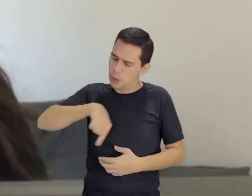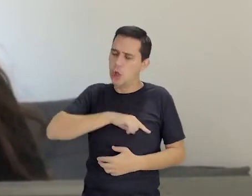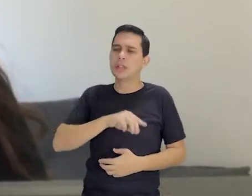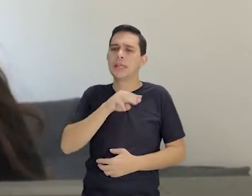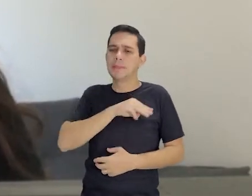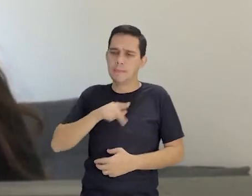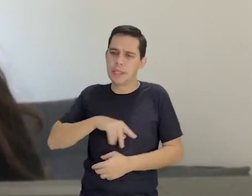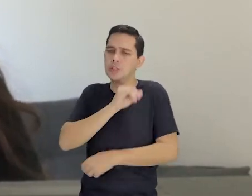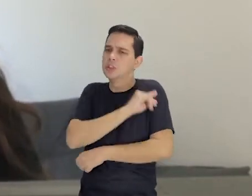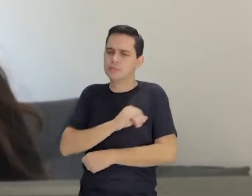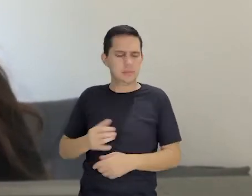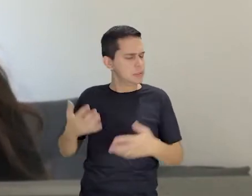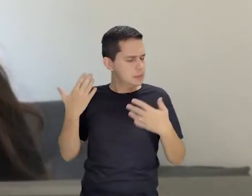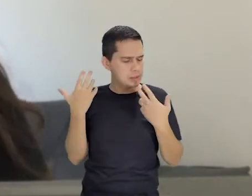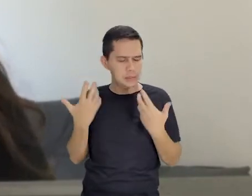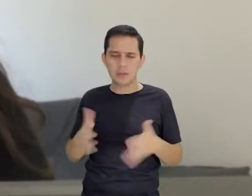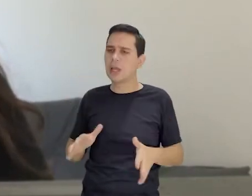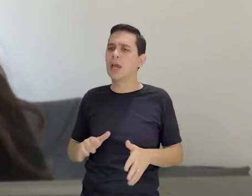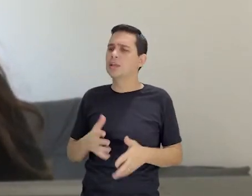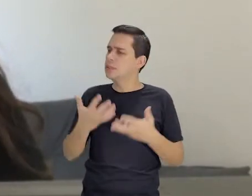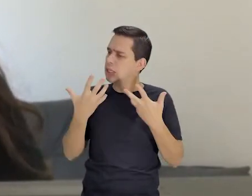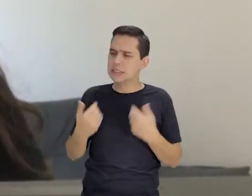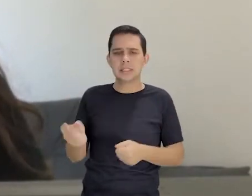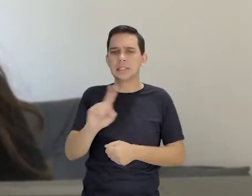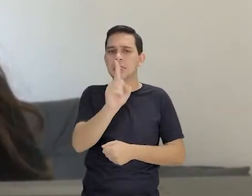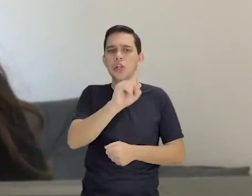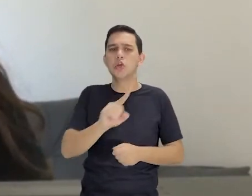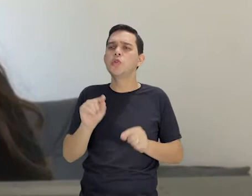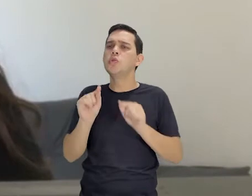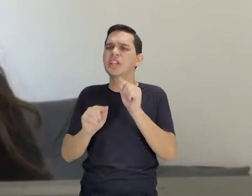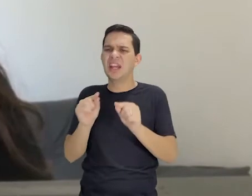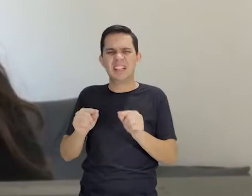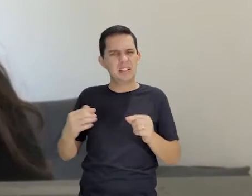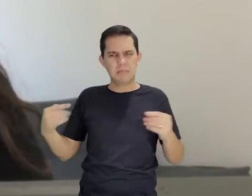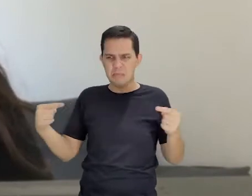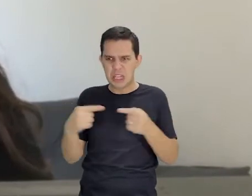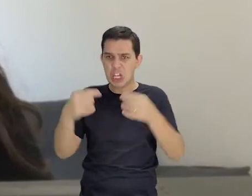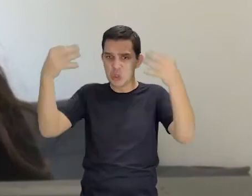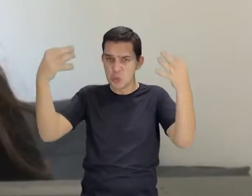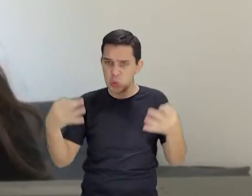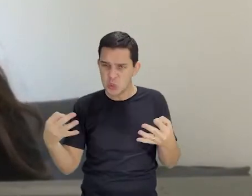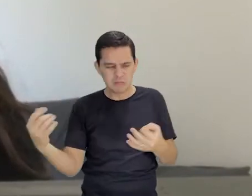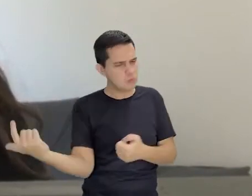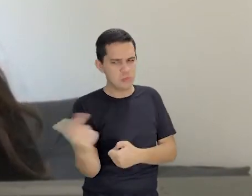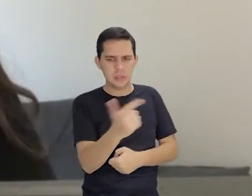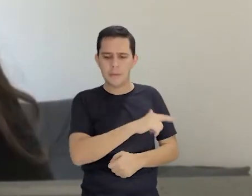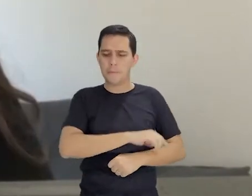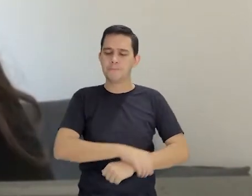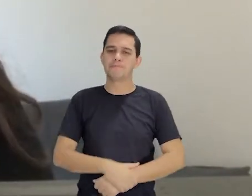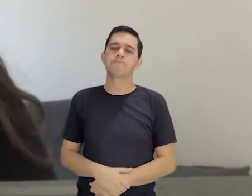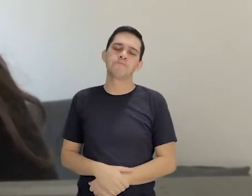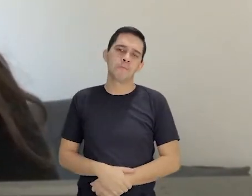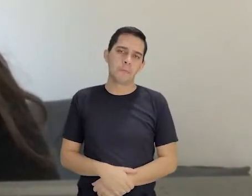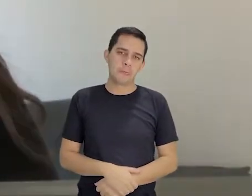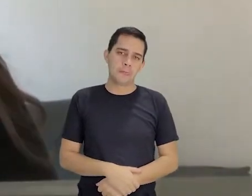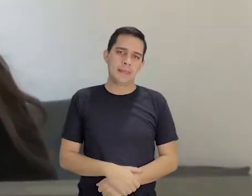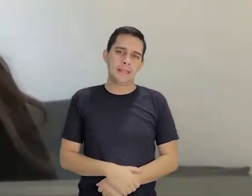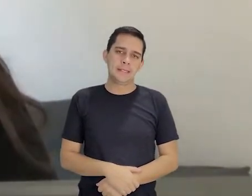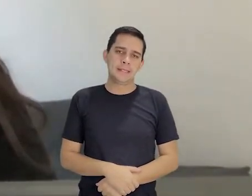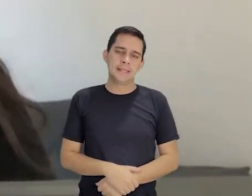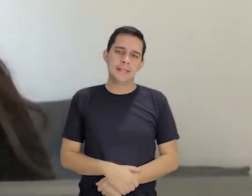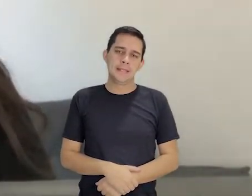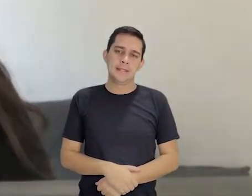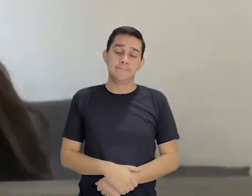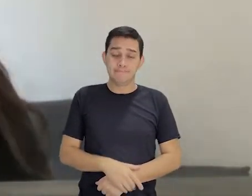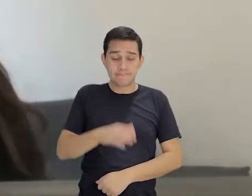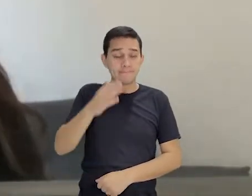Poder Judiciário, não podemos permitir que esse tipo de injustiça continue acontecendo. Bom, acontece que,